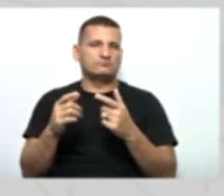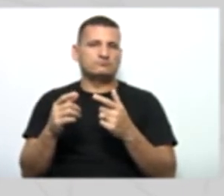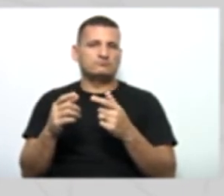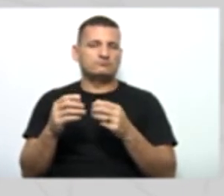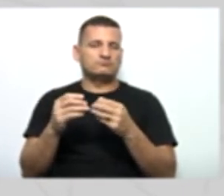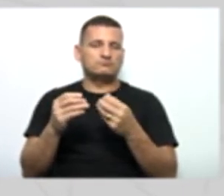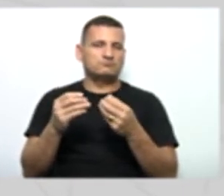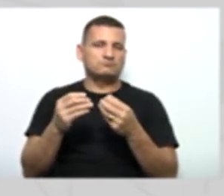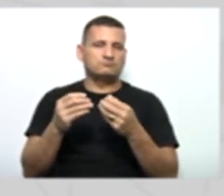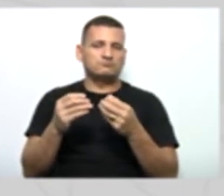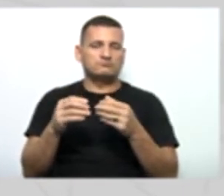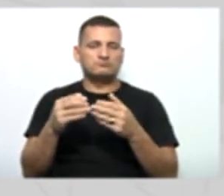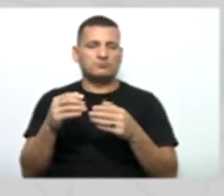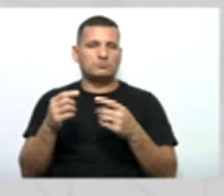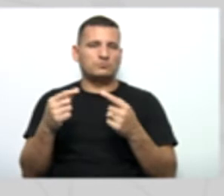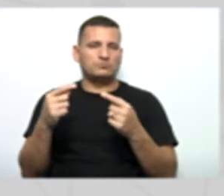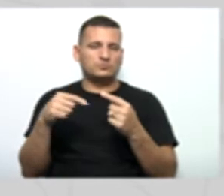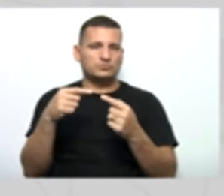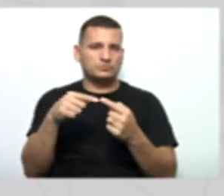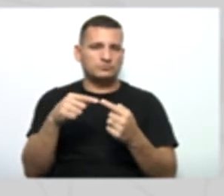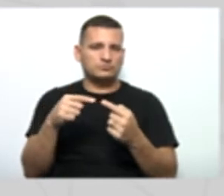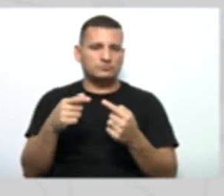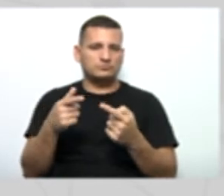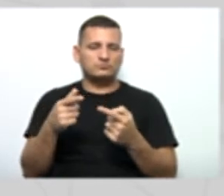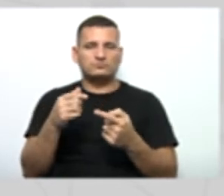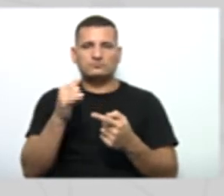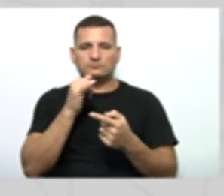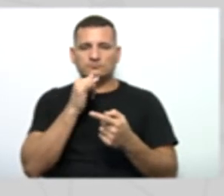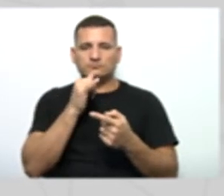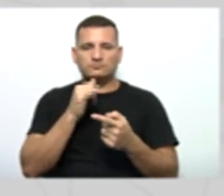que aqui? Olha o exemplo.